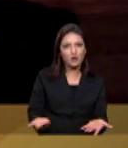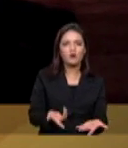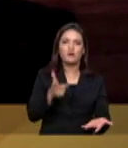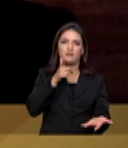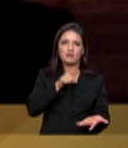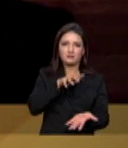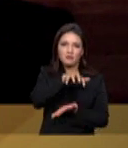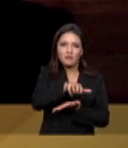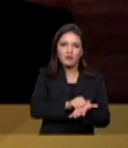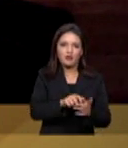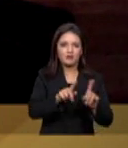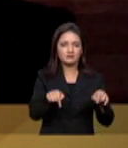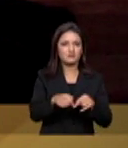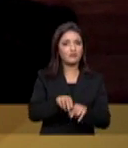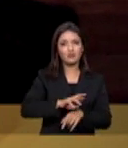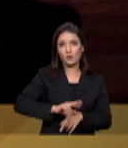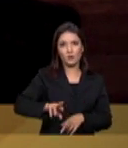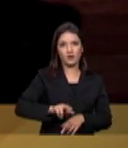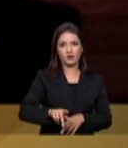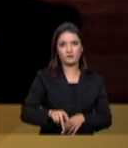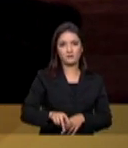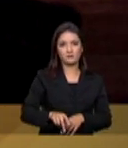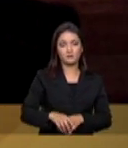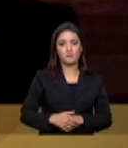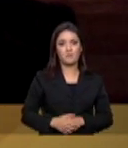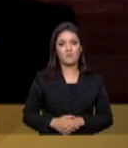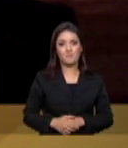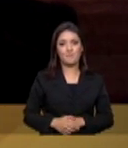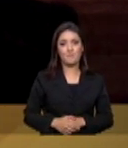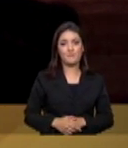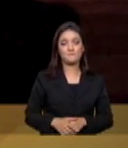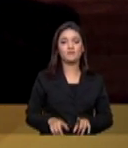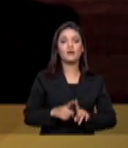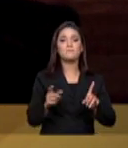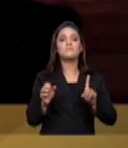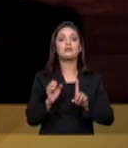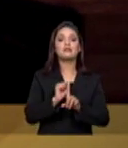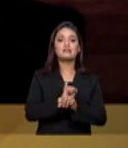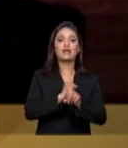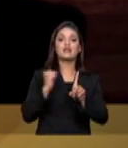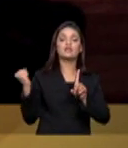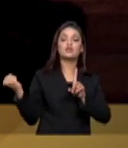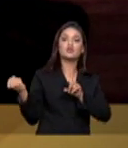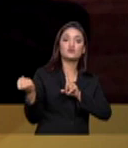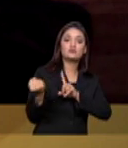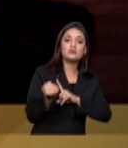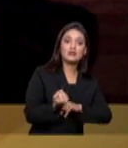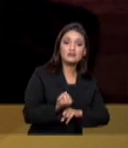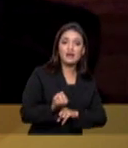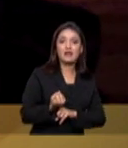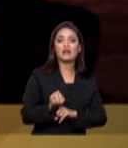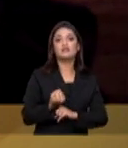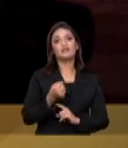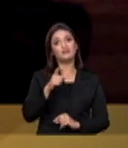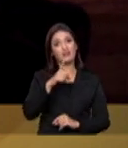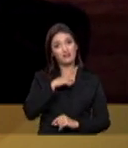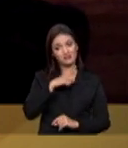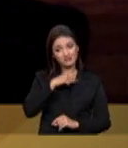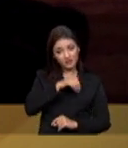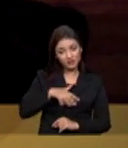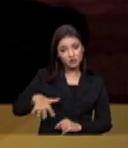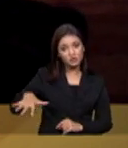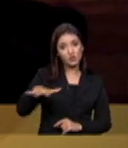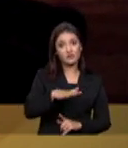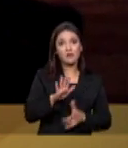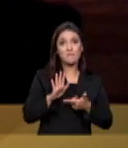um modo de vida tradicional indígena trata-se da sociedade envolvente e mostrar